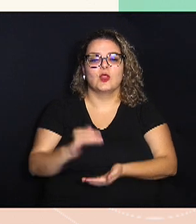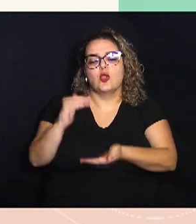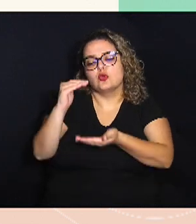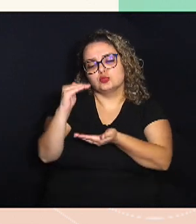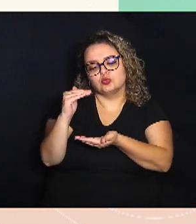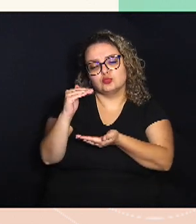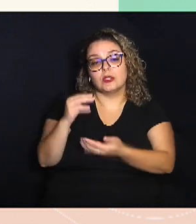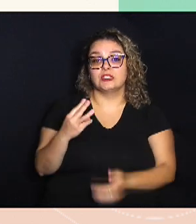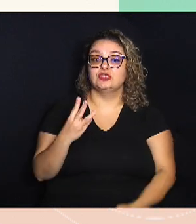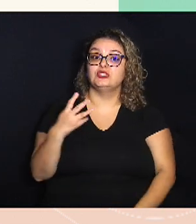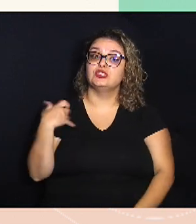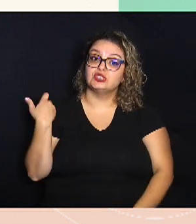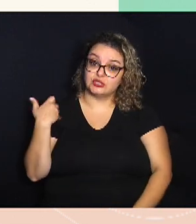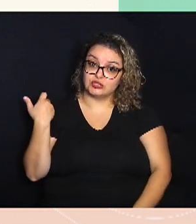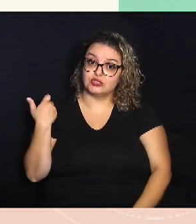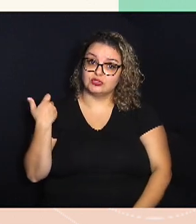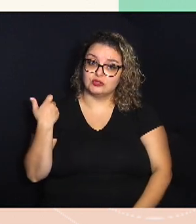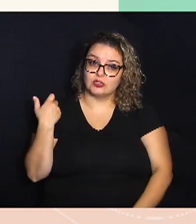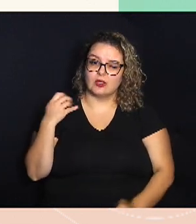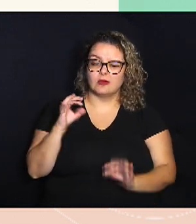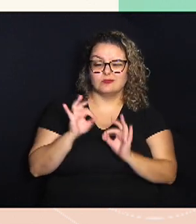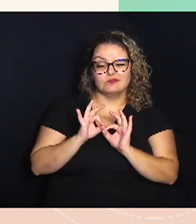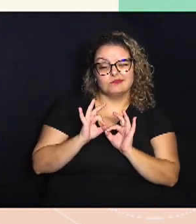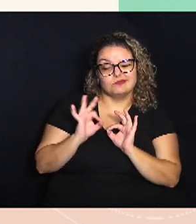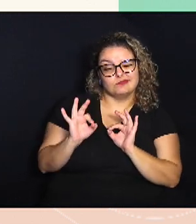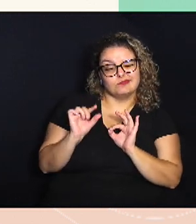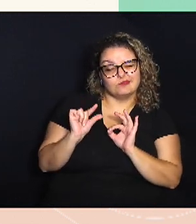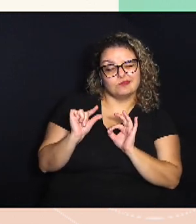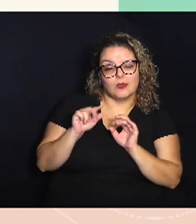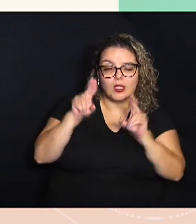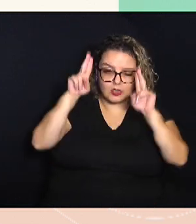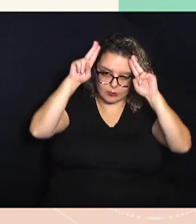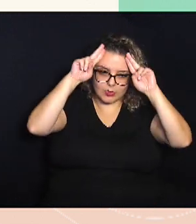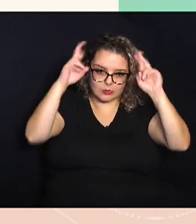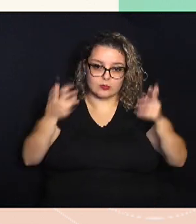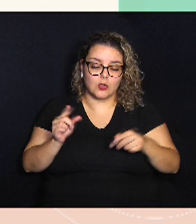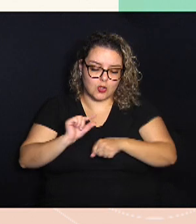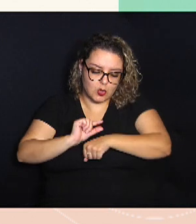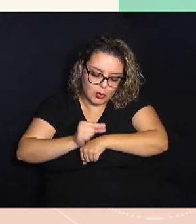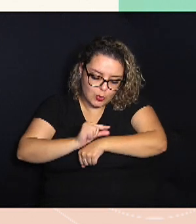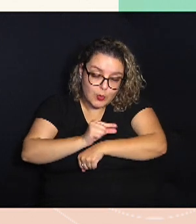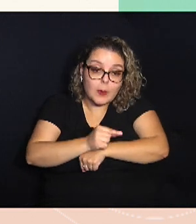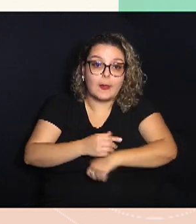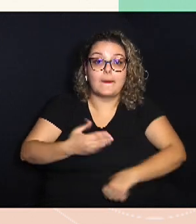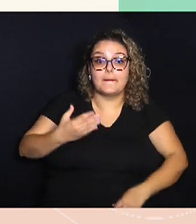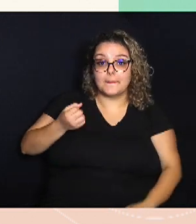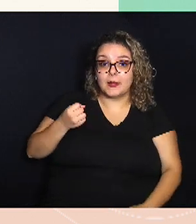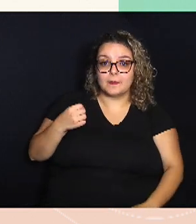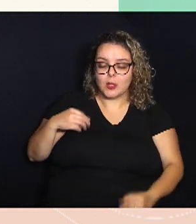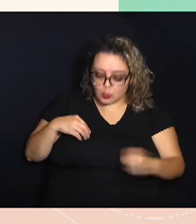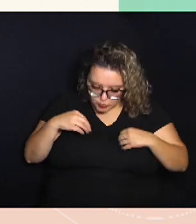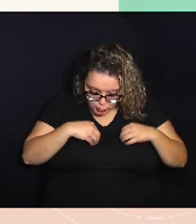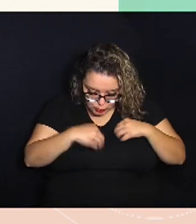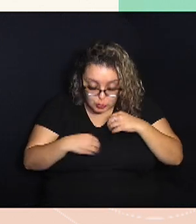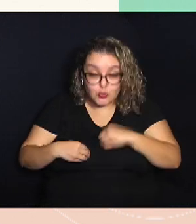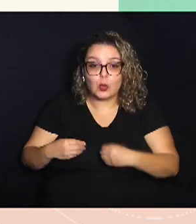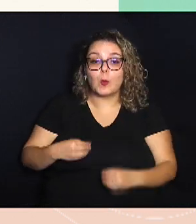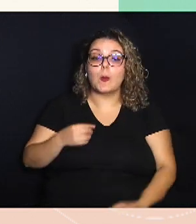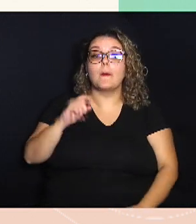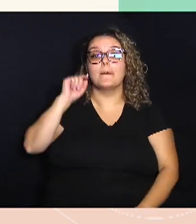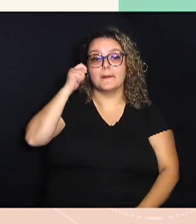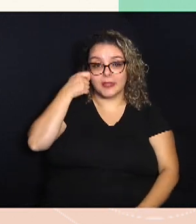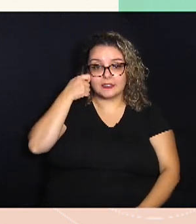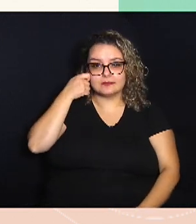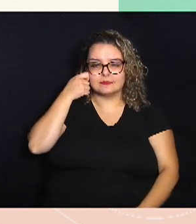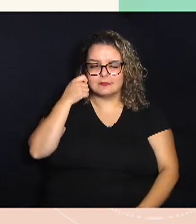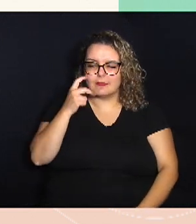3 anos, um primo distante de Pitbull, com pelagem curta, branca, cheio de pintinhas pretas, até